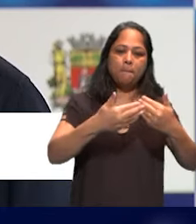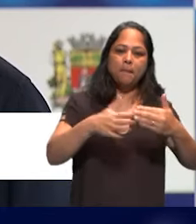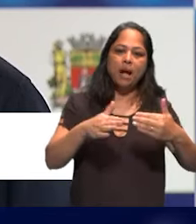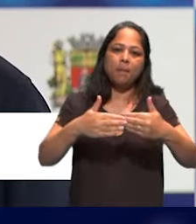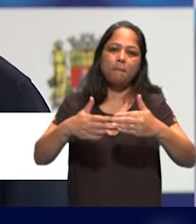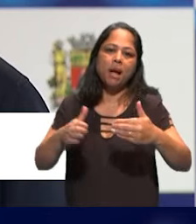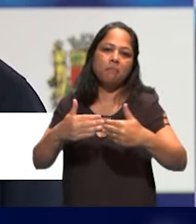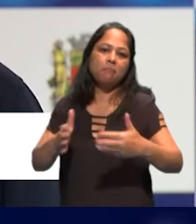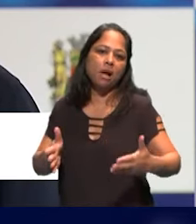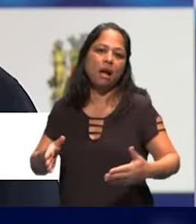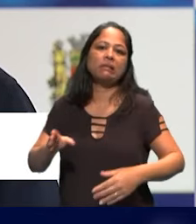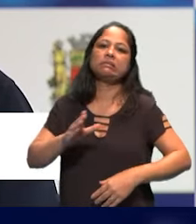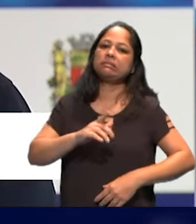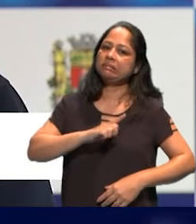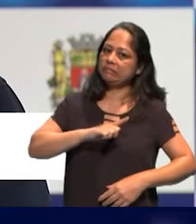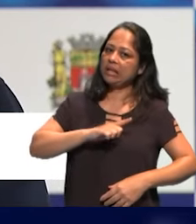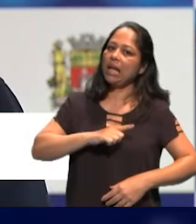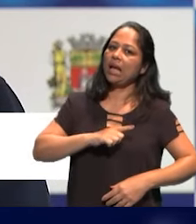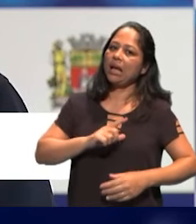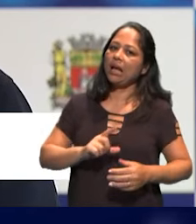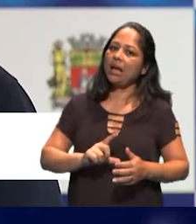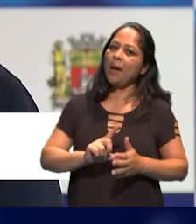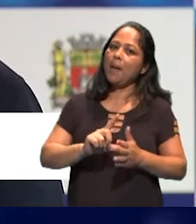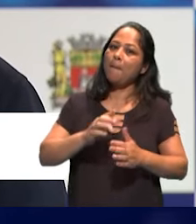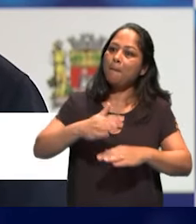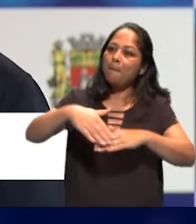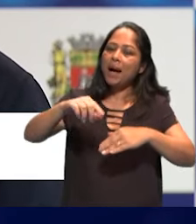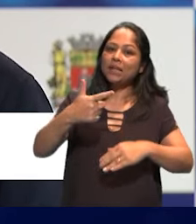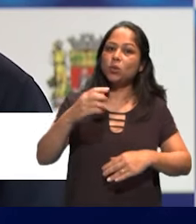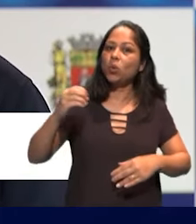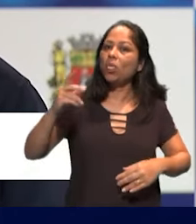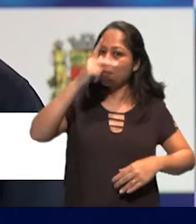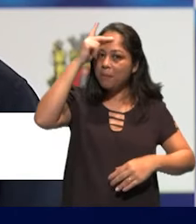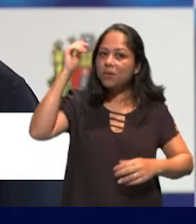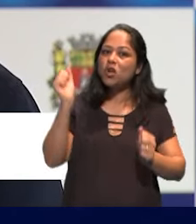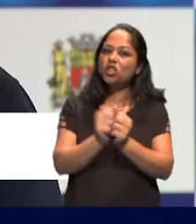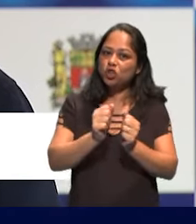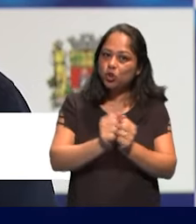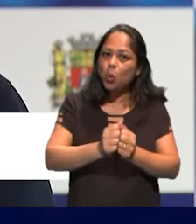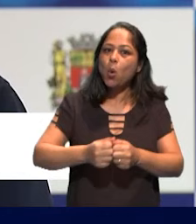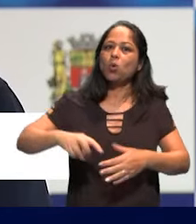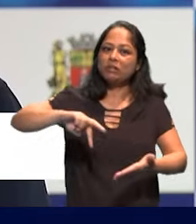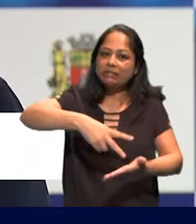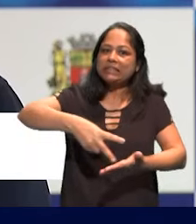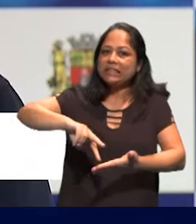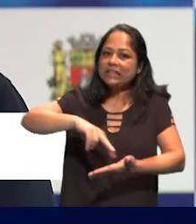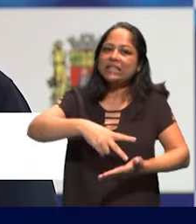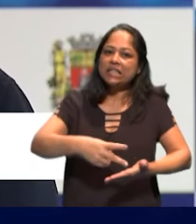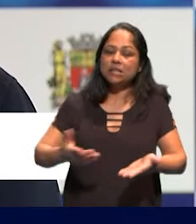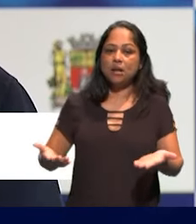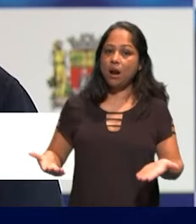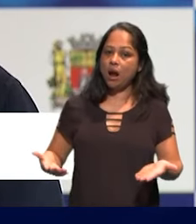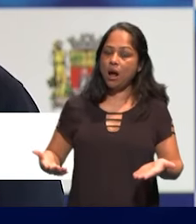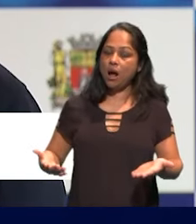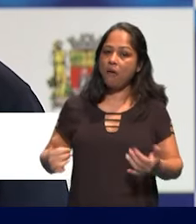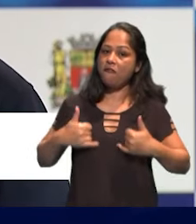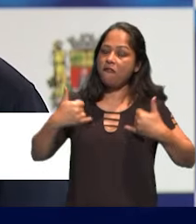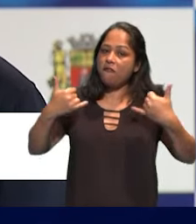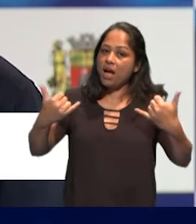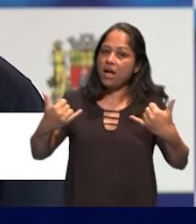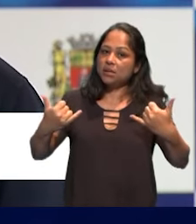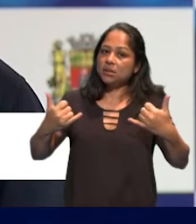pessoas lá no vetor oeste é importante explicar do no escadão né é importante que vocês saibam que o vírus